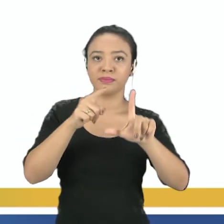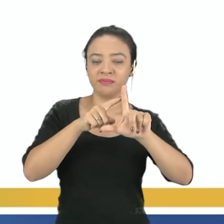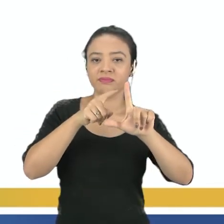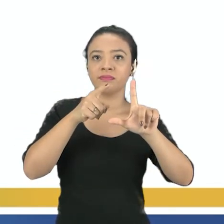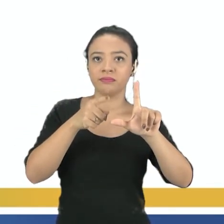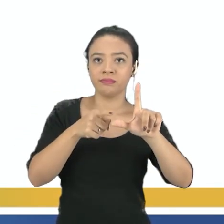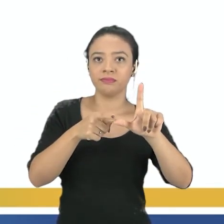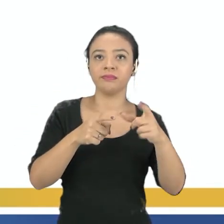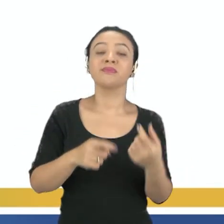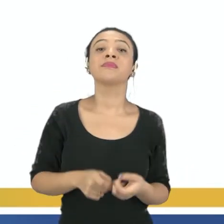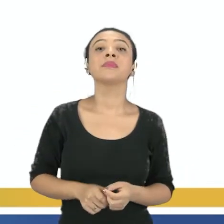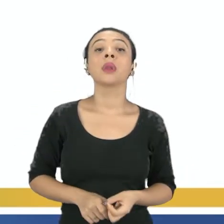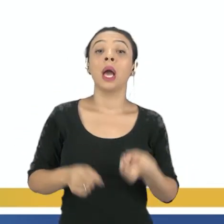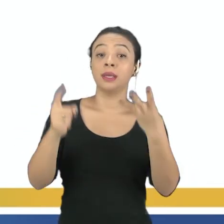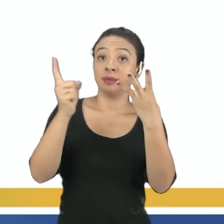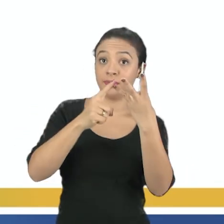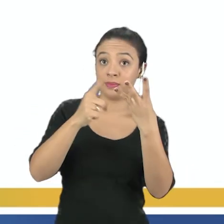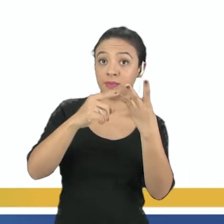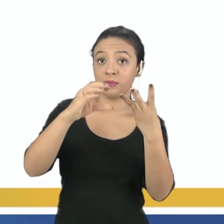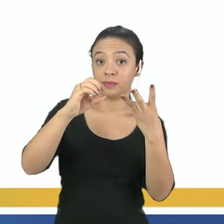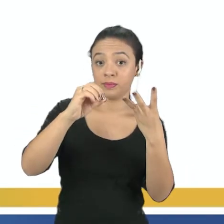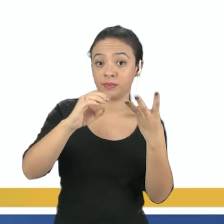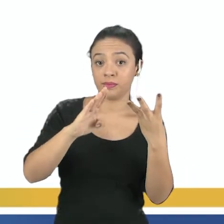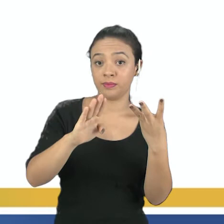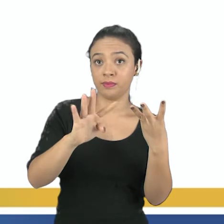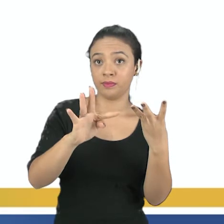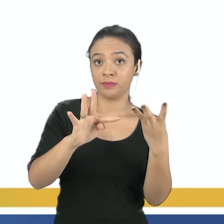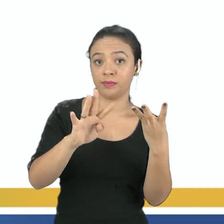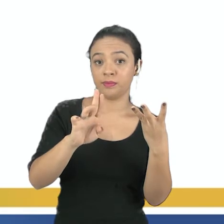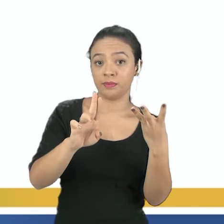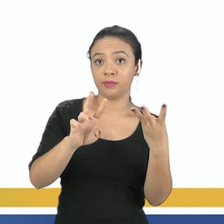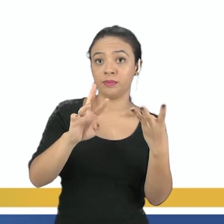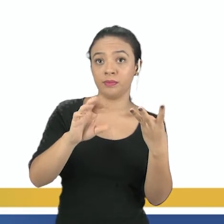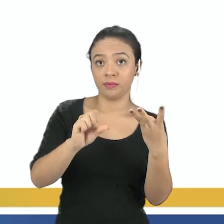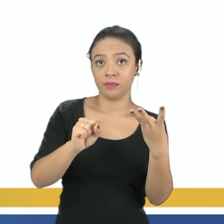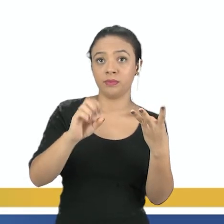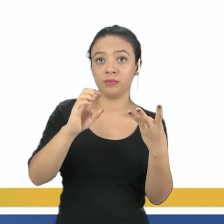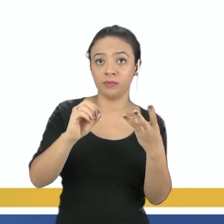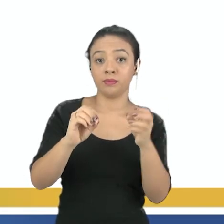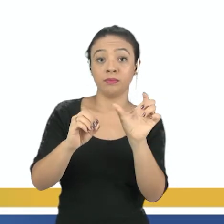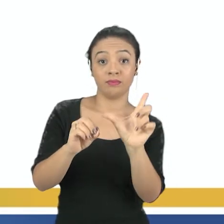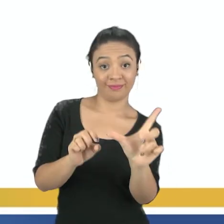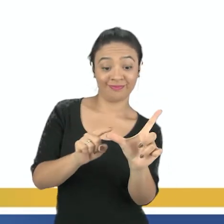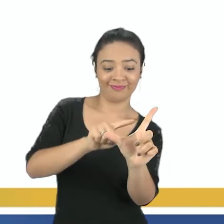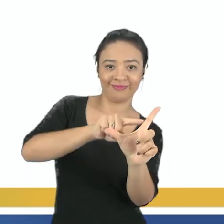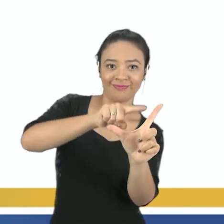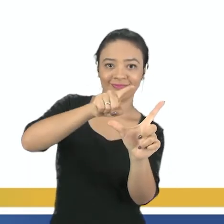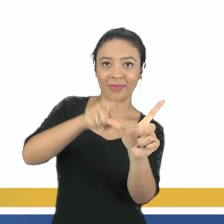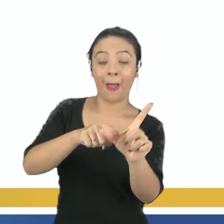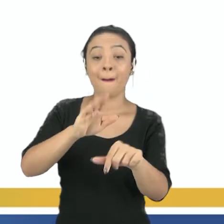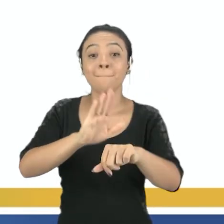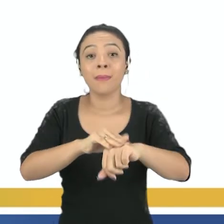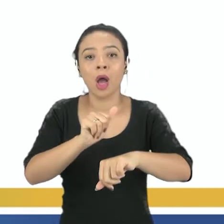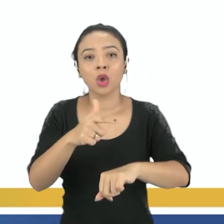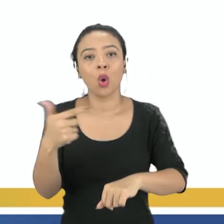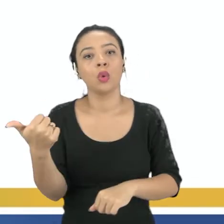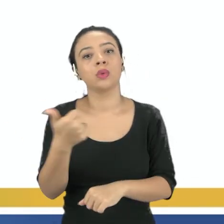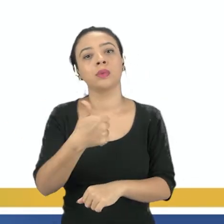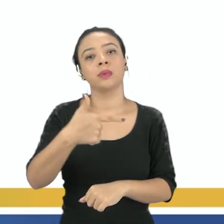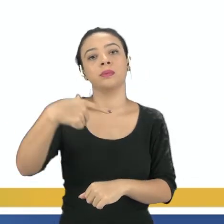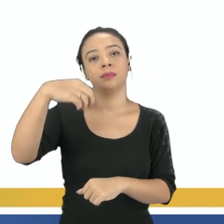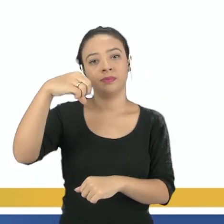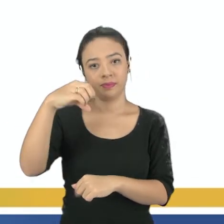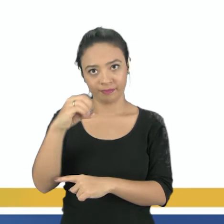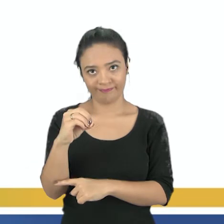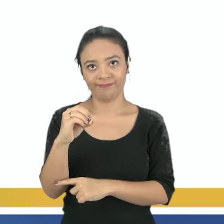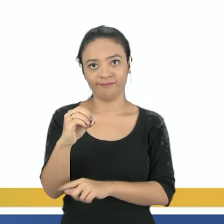né? E nós temos também um ângulo obtuso, que é aquele que tem medida maior que 90 graus. Observe aí a